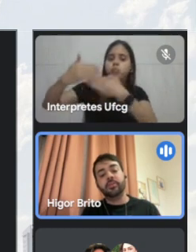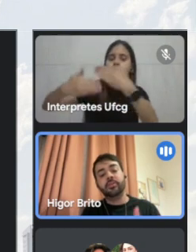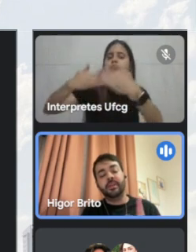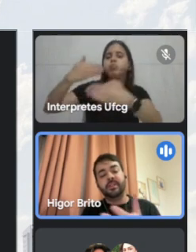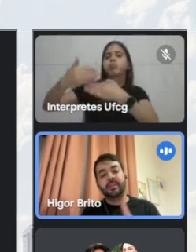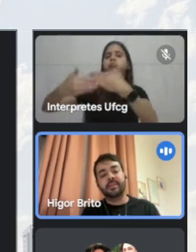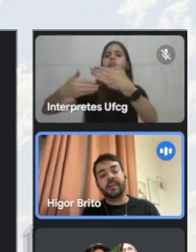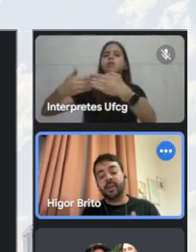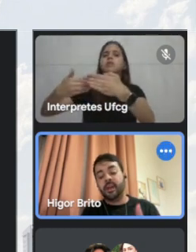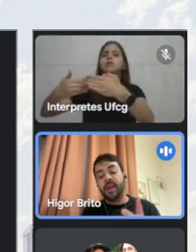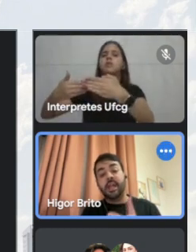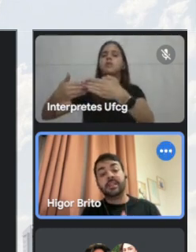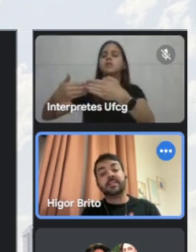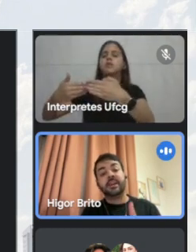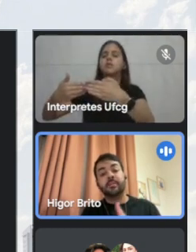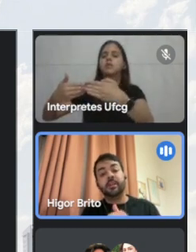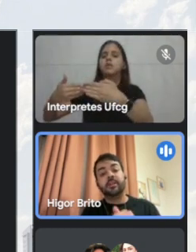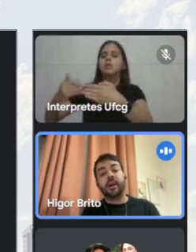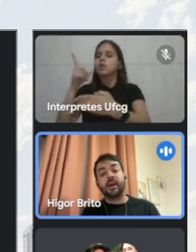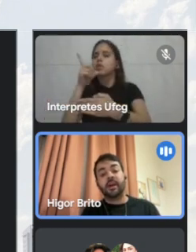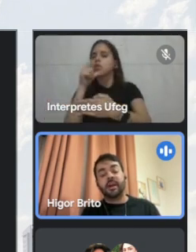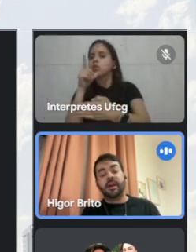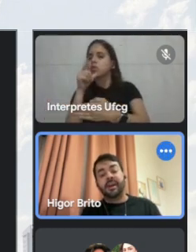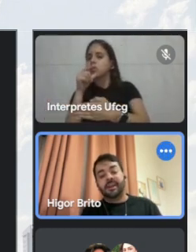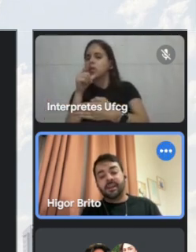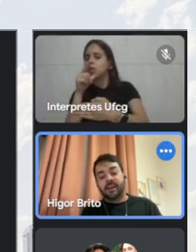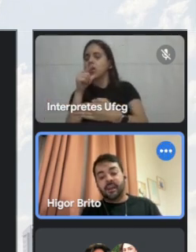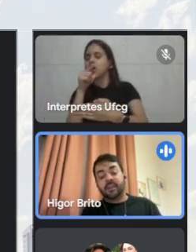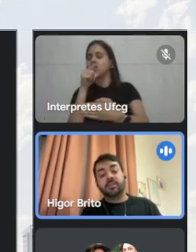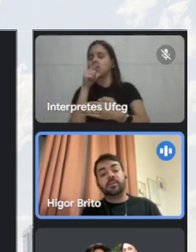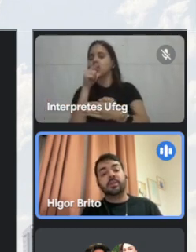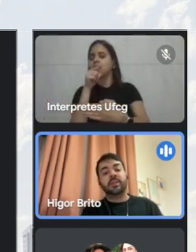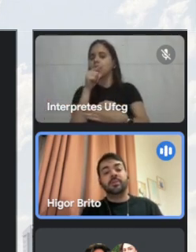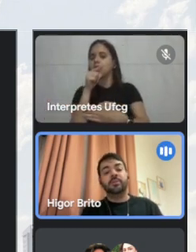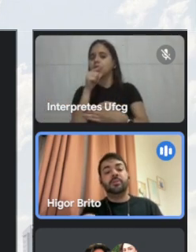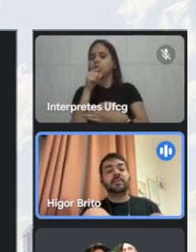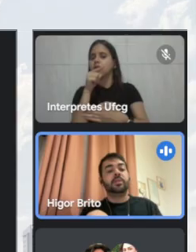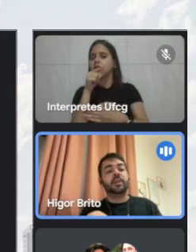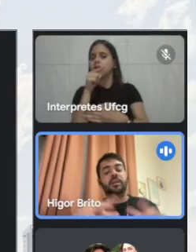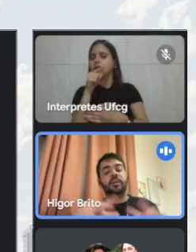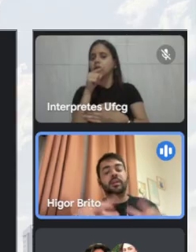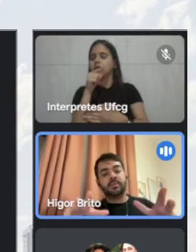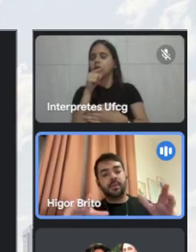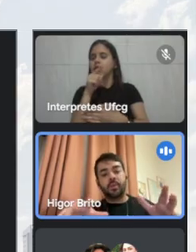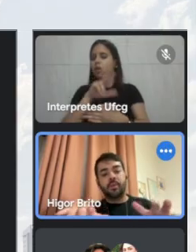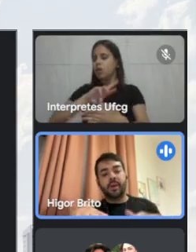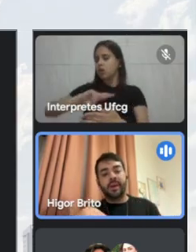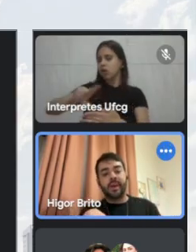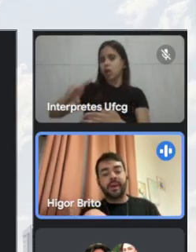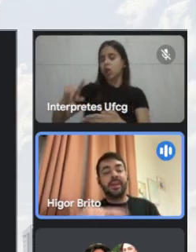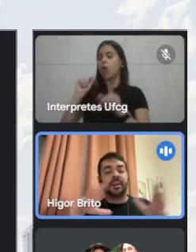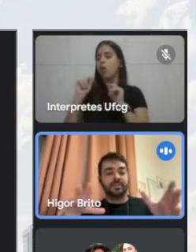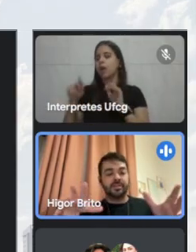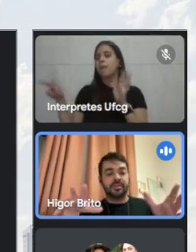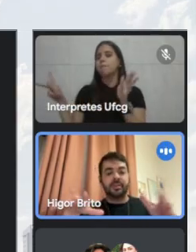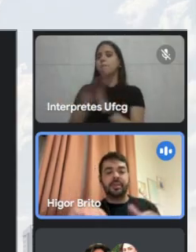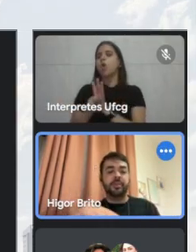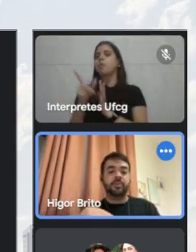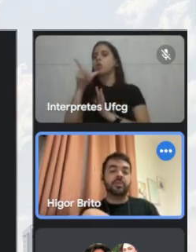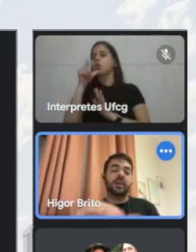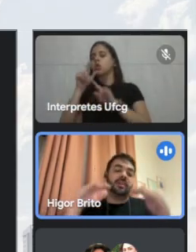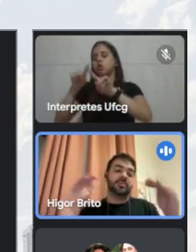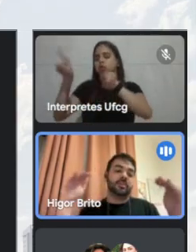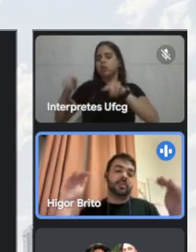é oriundo necessariamente aquela zona de inundação de rios ou